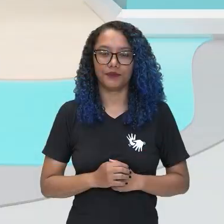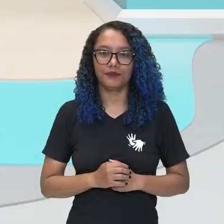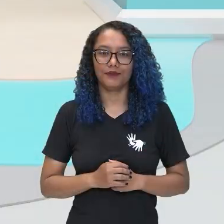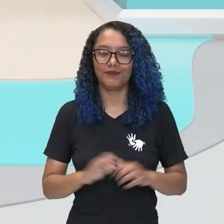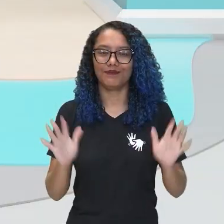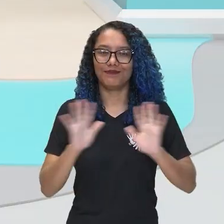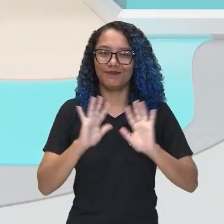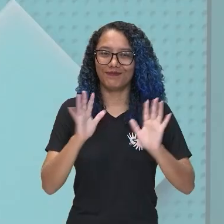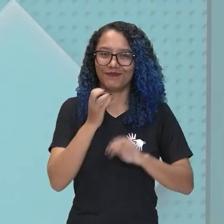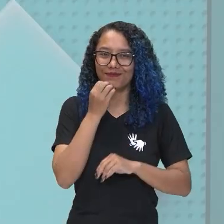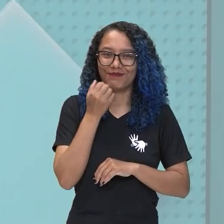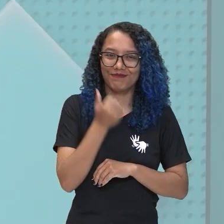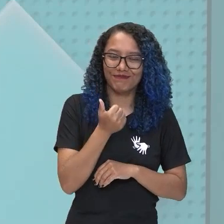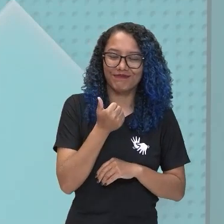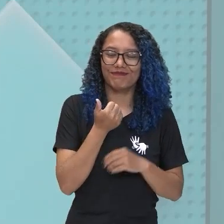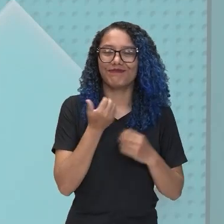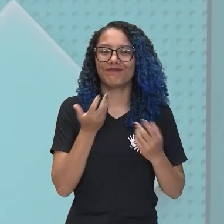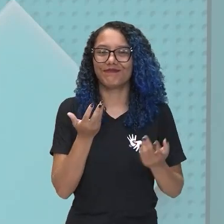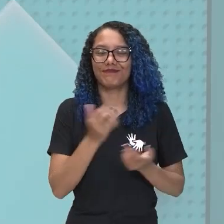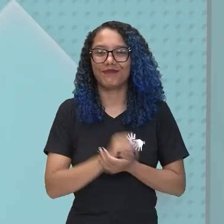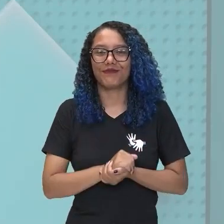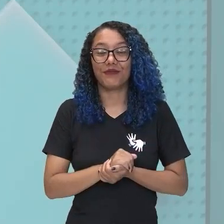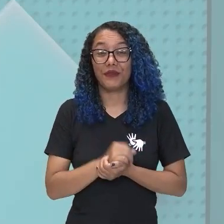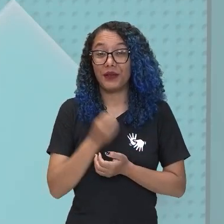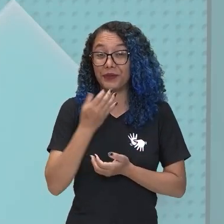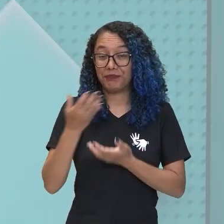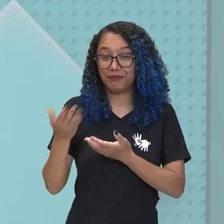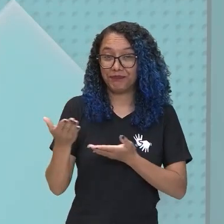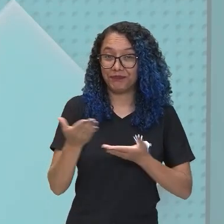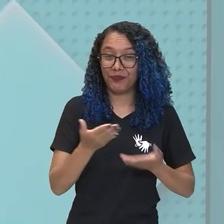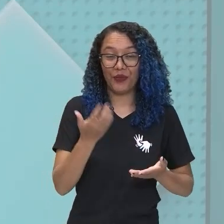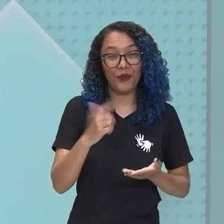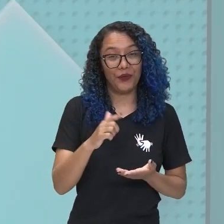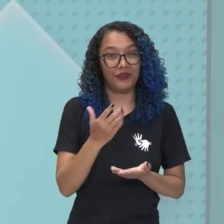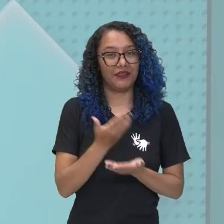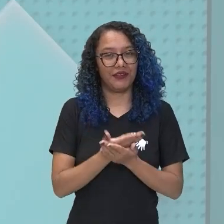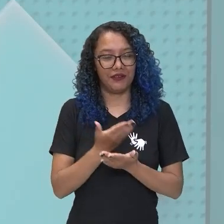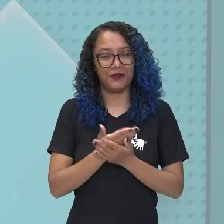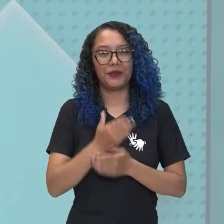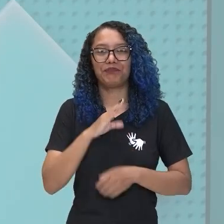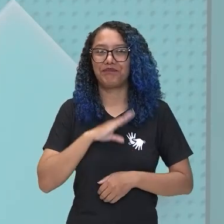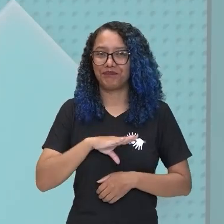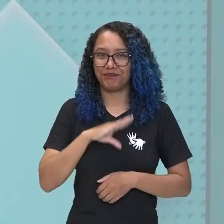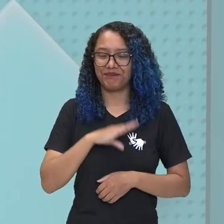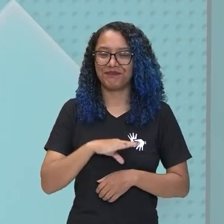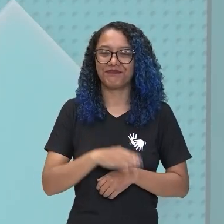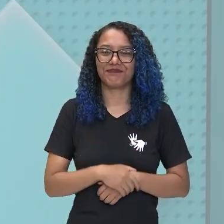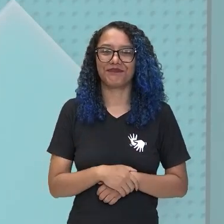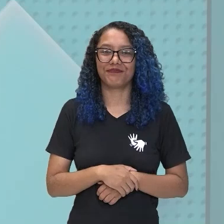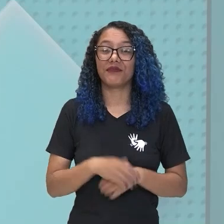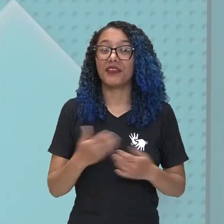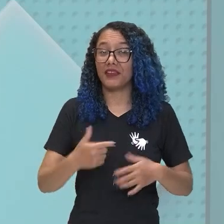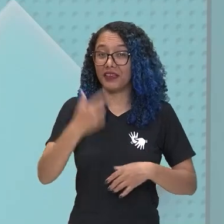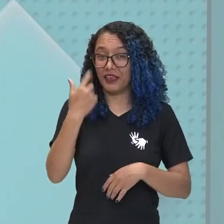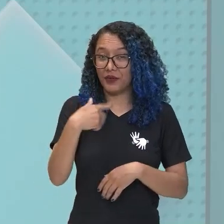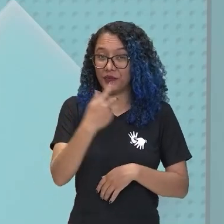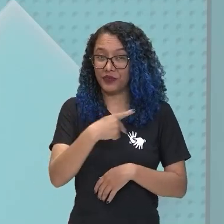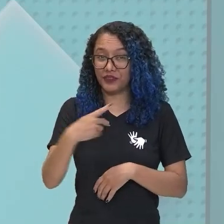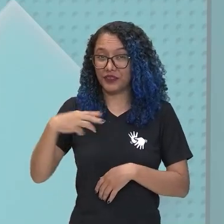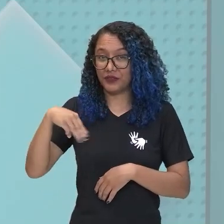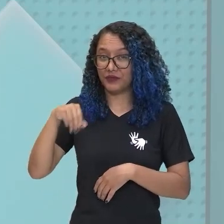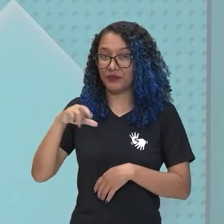Olá, tudo bem? Sejam bem-vindos a mais uma aula de língua portuguesa. Eu sou o professor